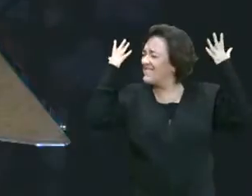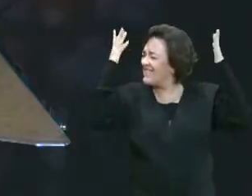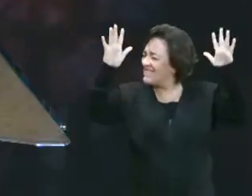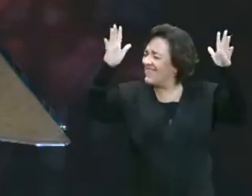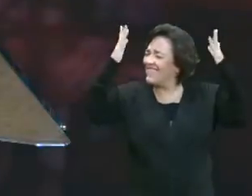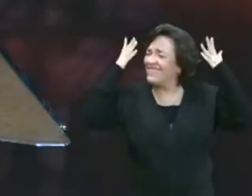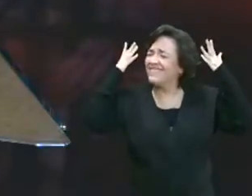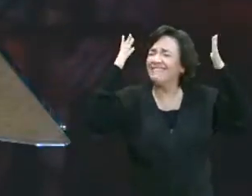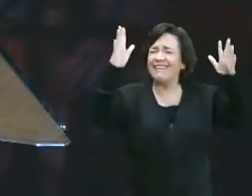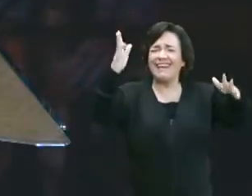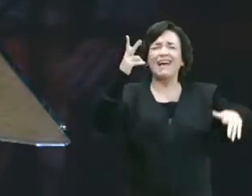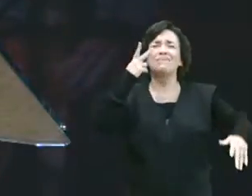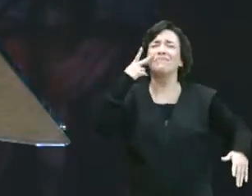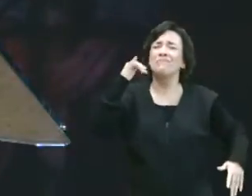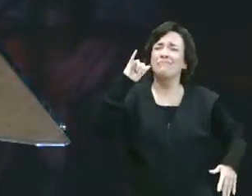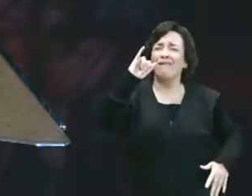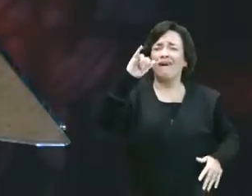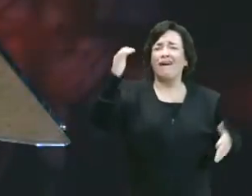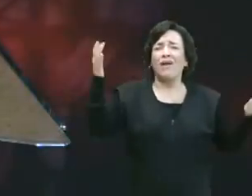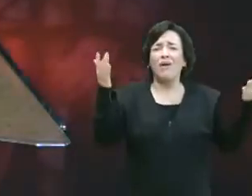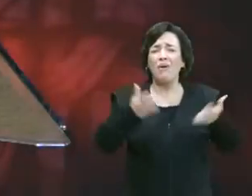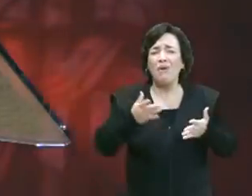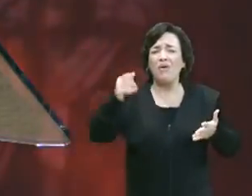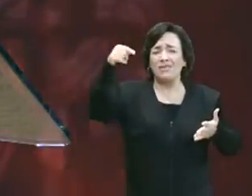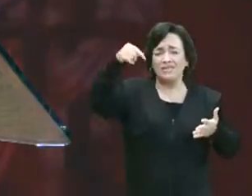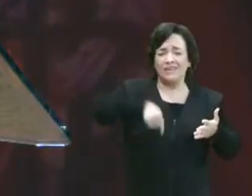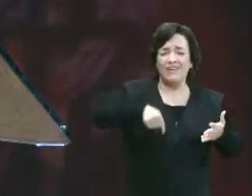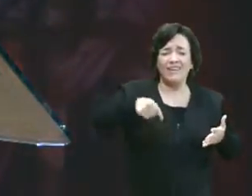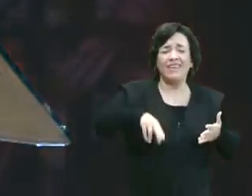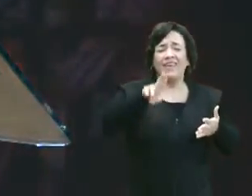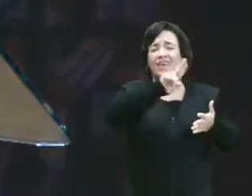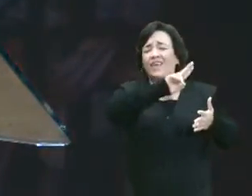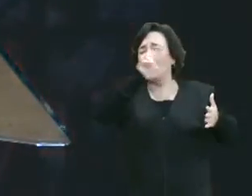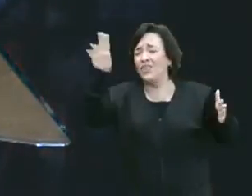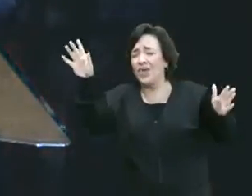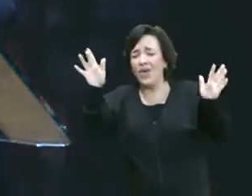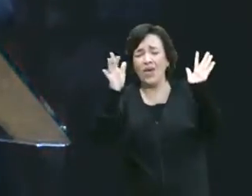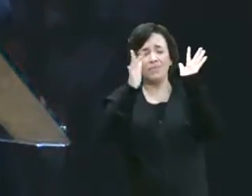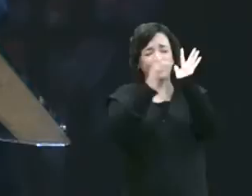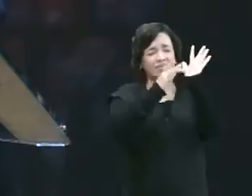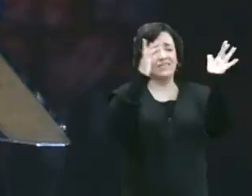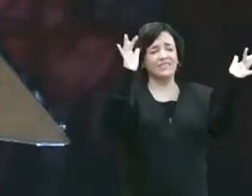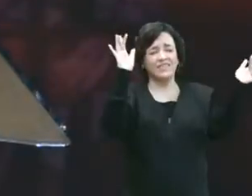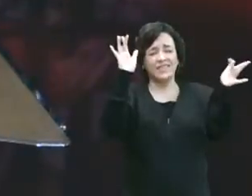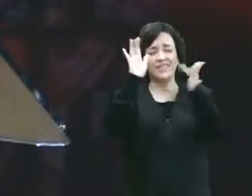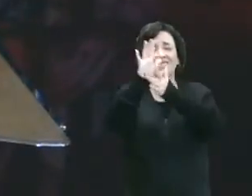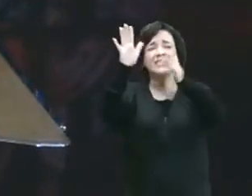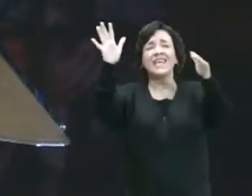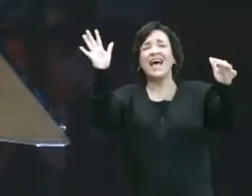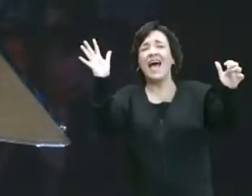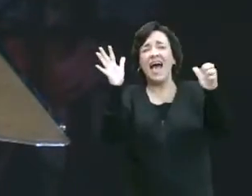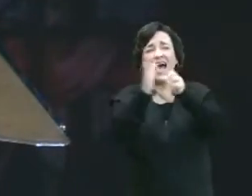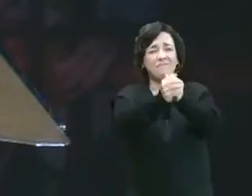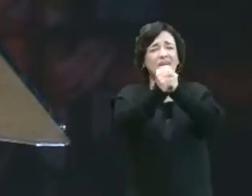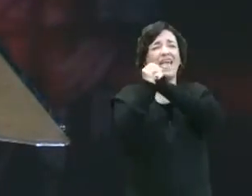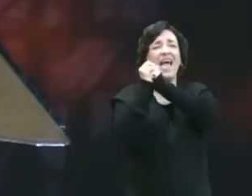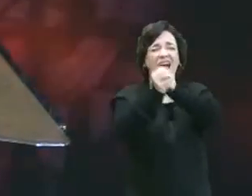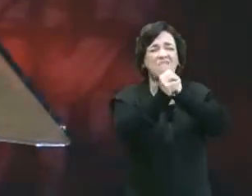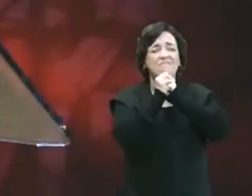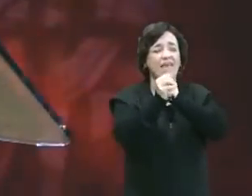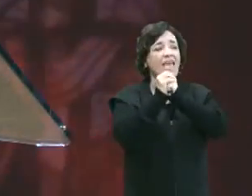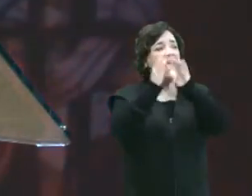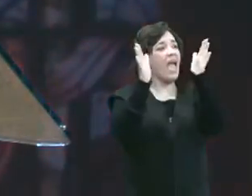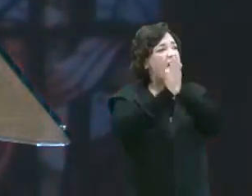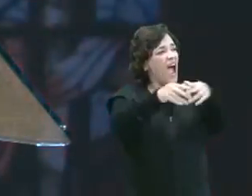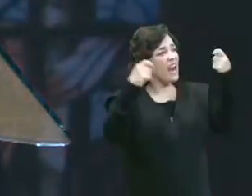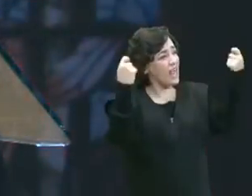exaltamos, Pai, hoje aqui, em nome de Jesus. Amém, amém,